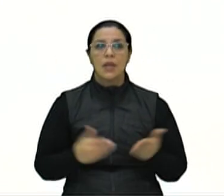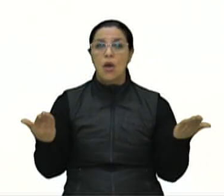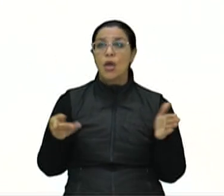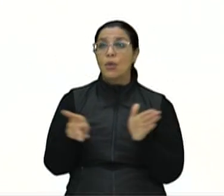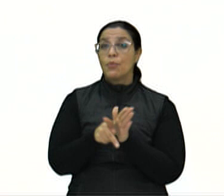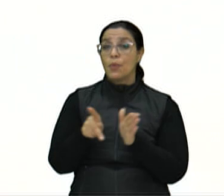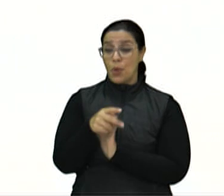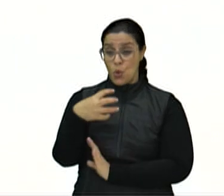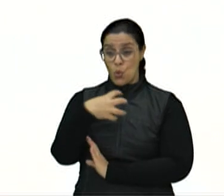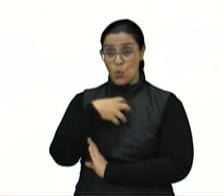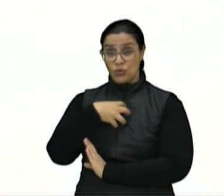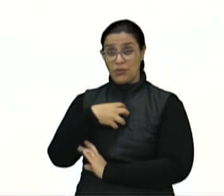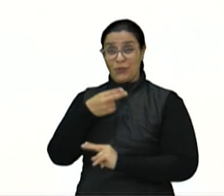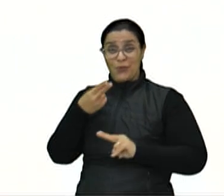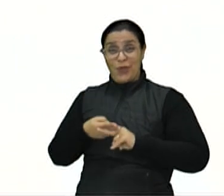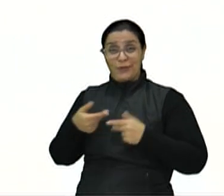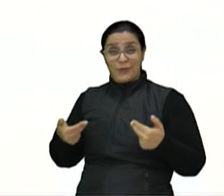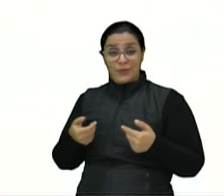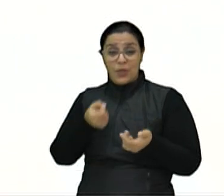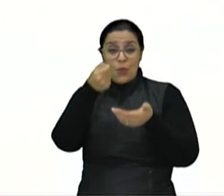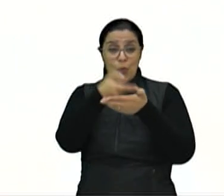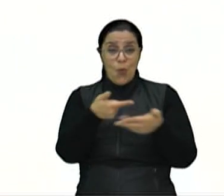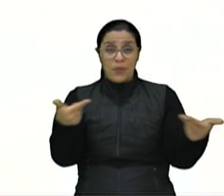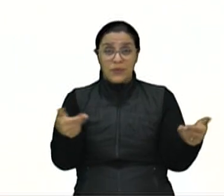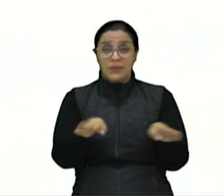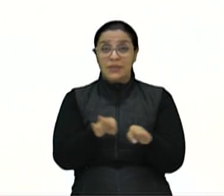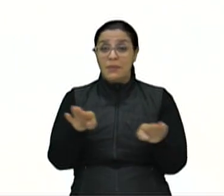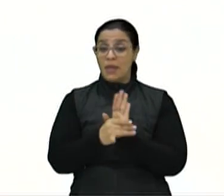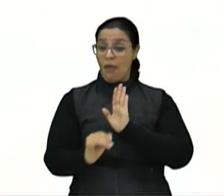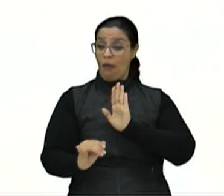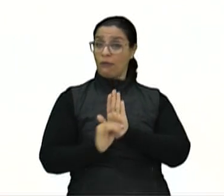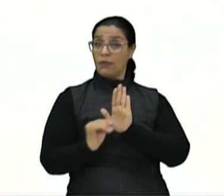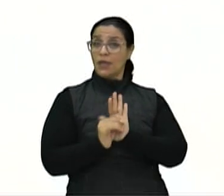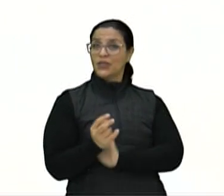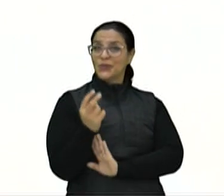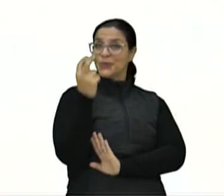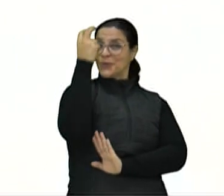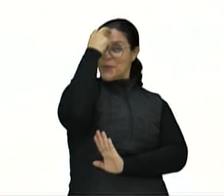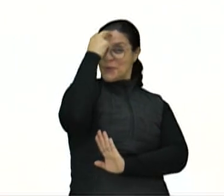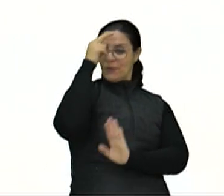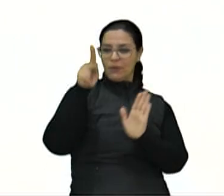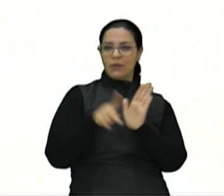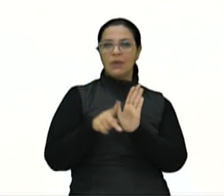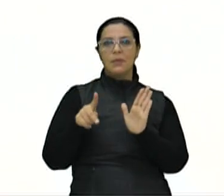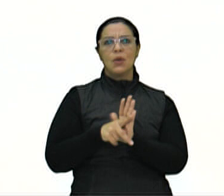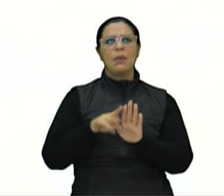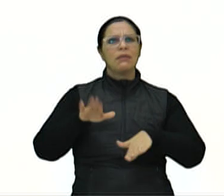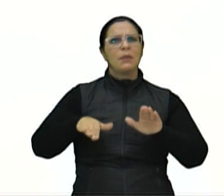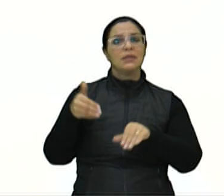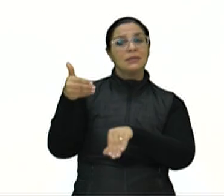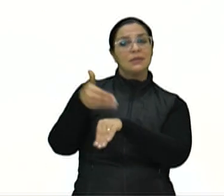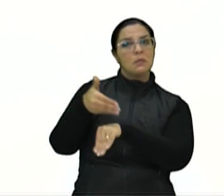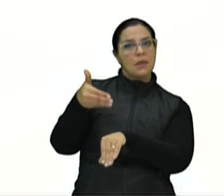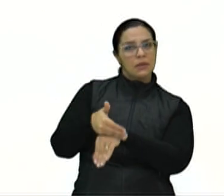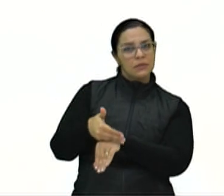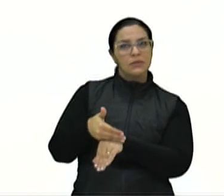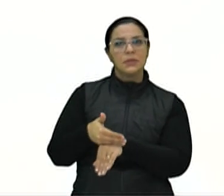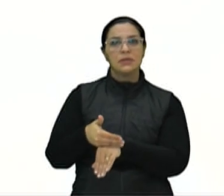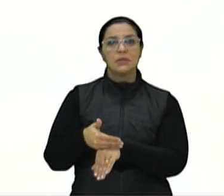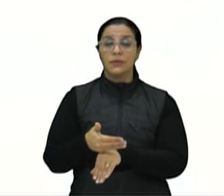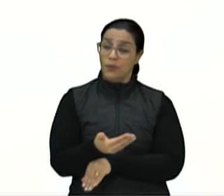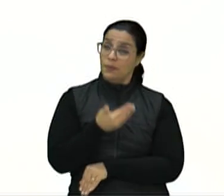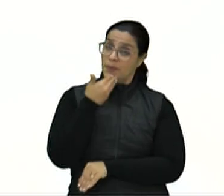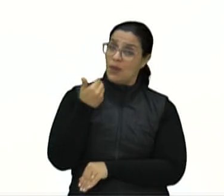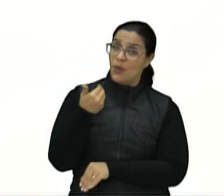O estilo de consumo torna-se uma fonte de identidade cultural a partir da participação, ou